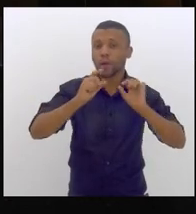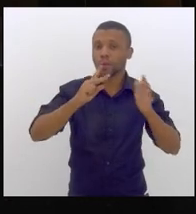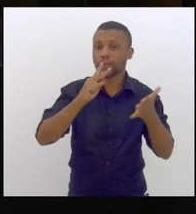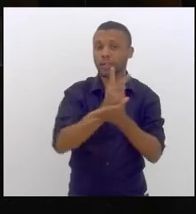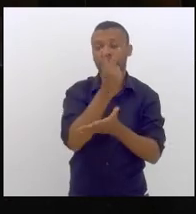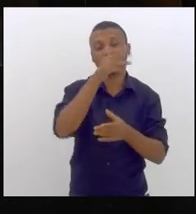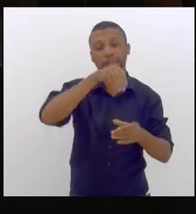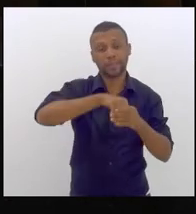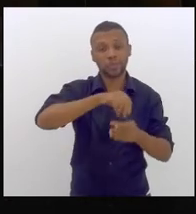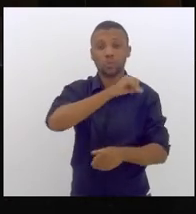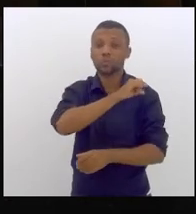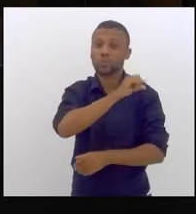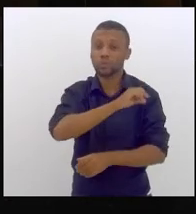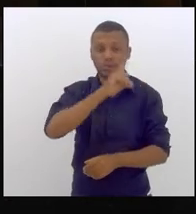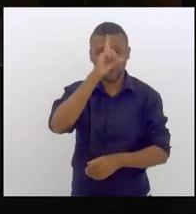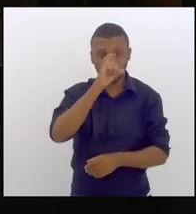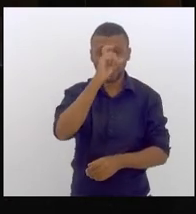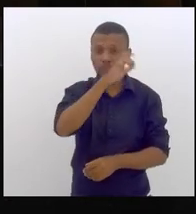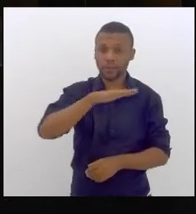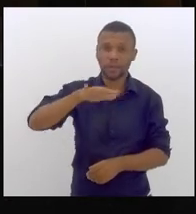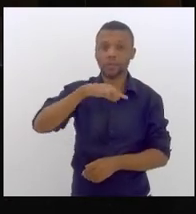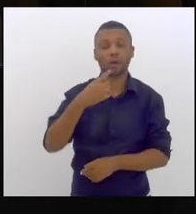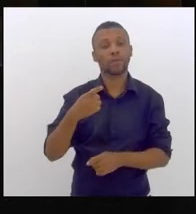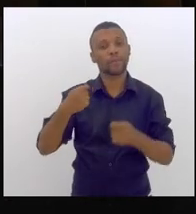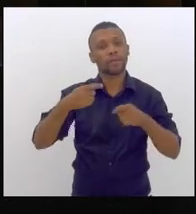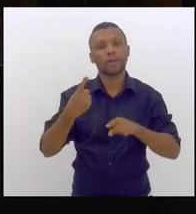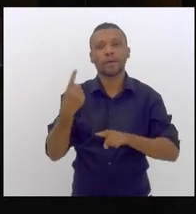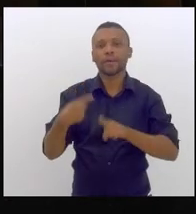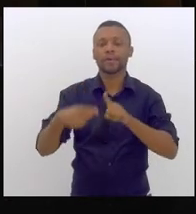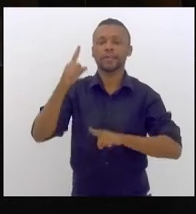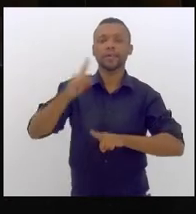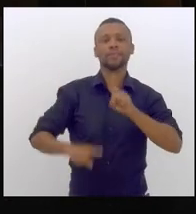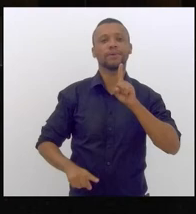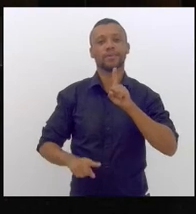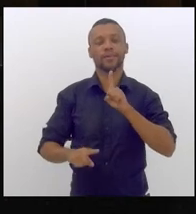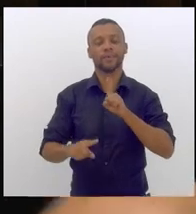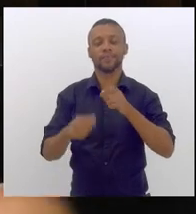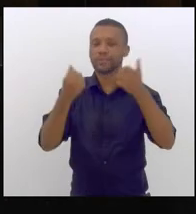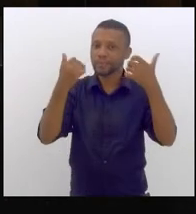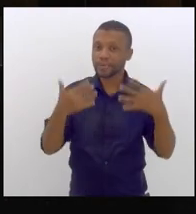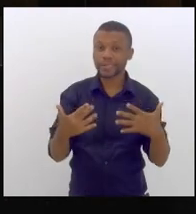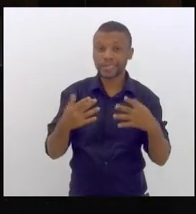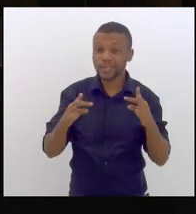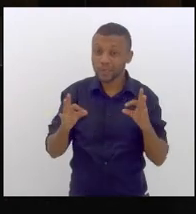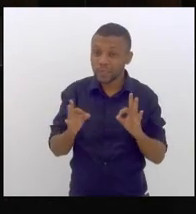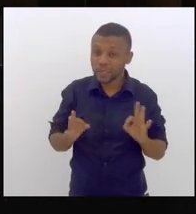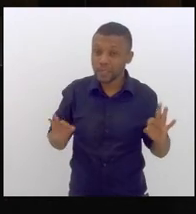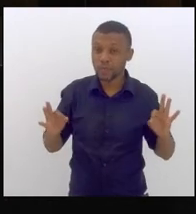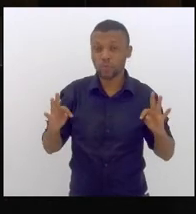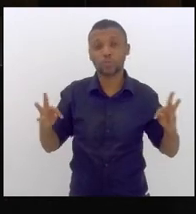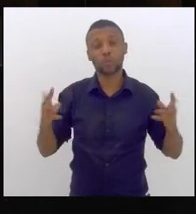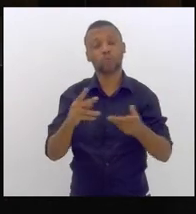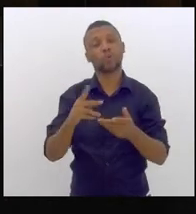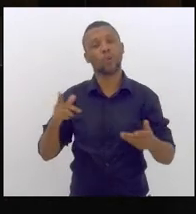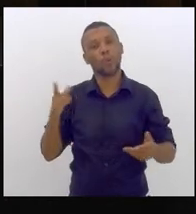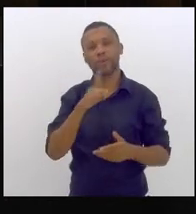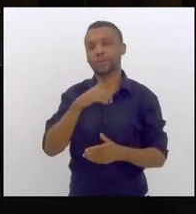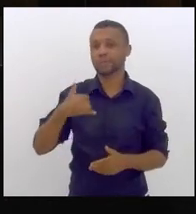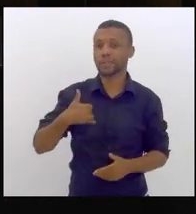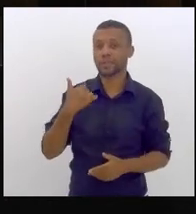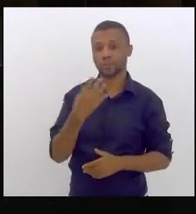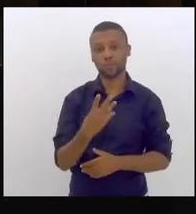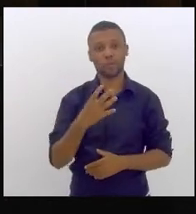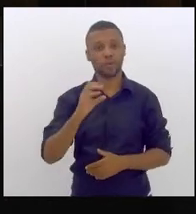âmbito do estado do Rio de Janeiro, e a gente precisa superar. E aí falar que nem todo mundo chegou aos 40 anos, quando a